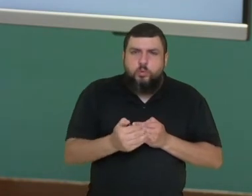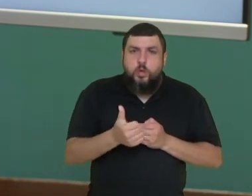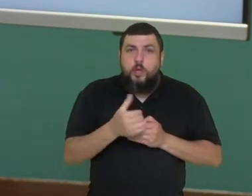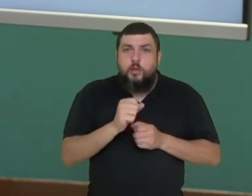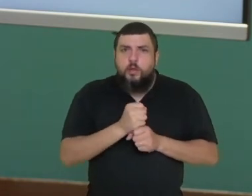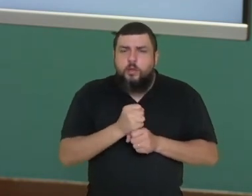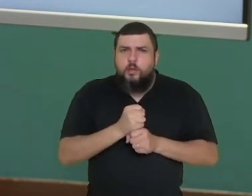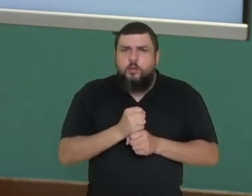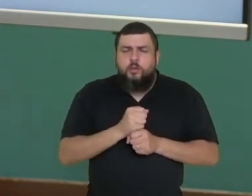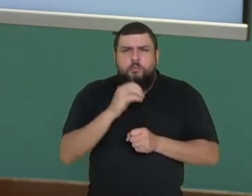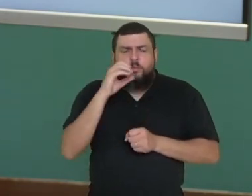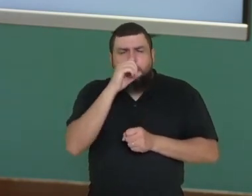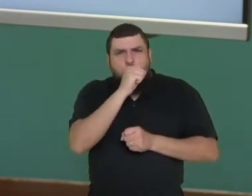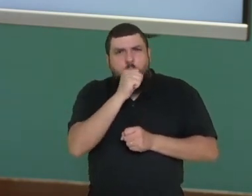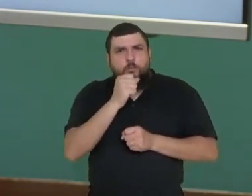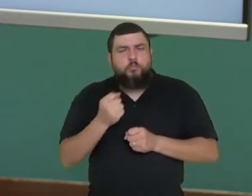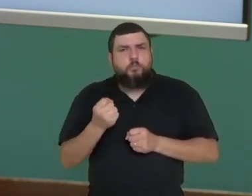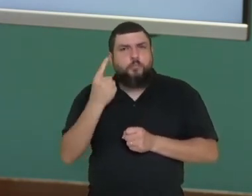Incrível.